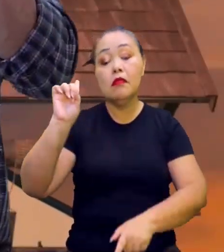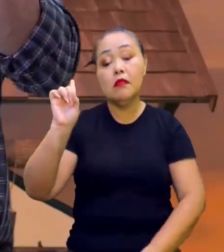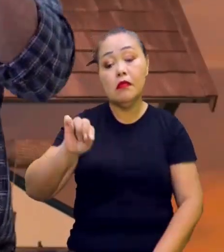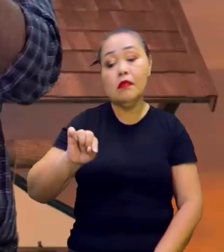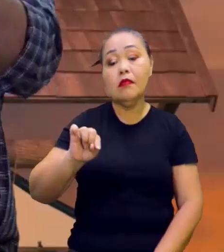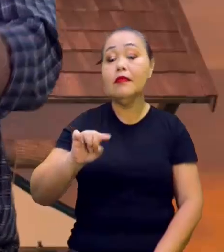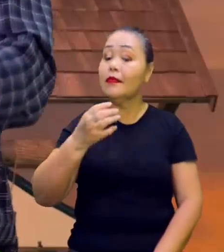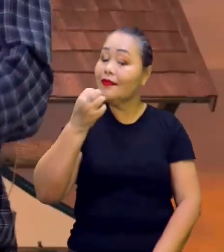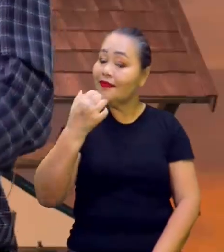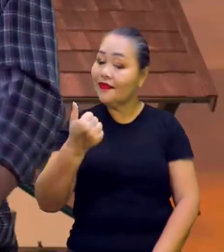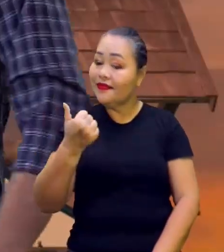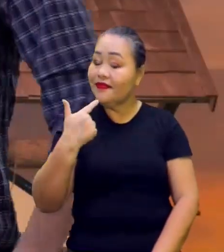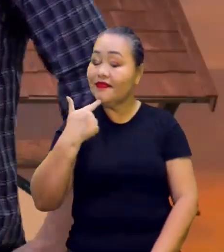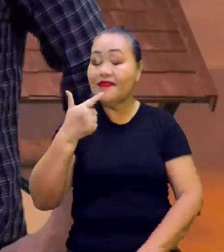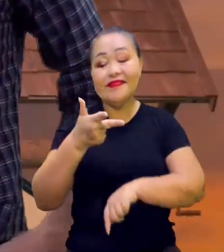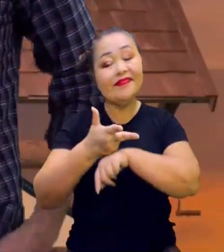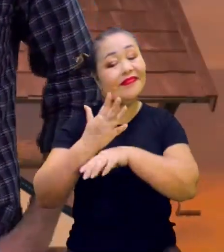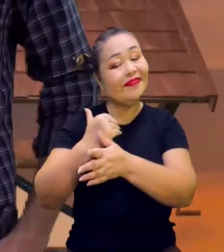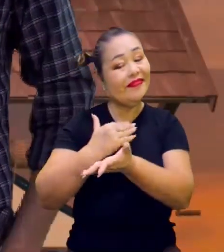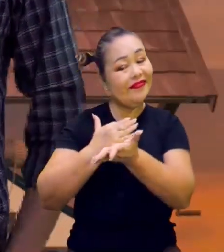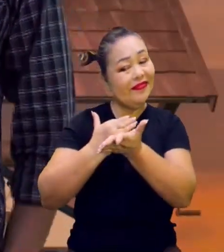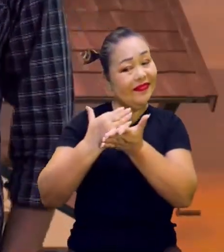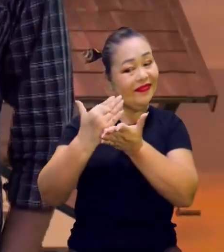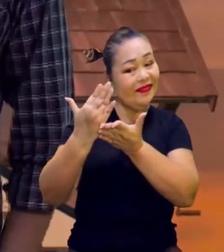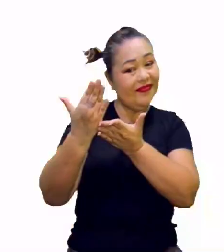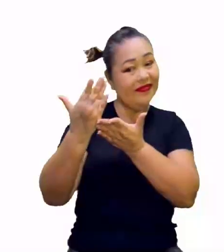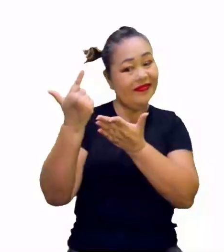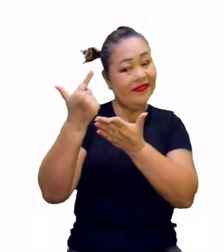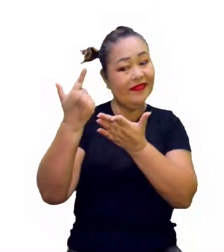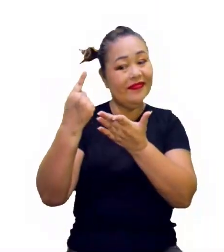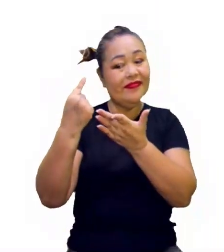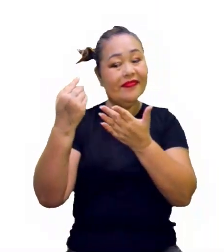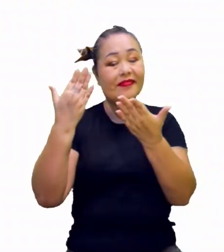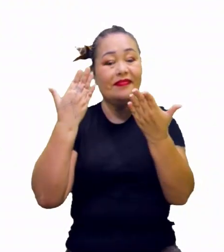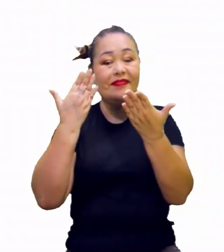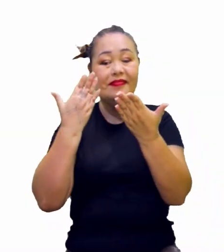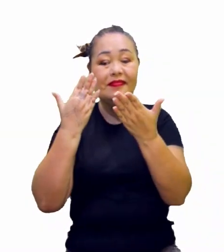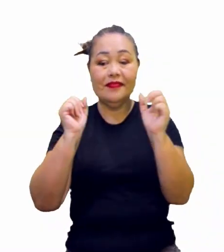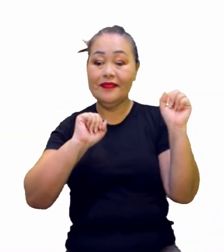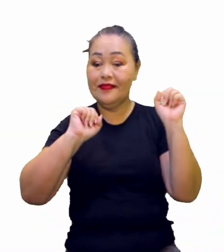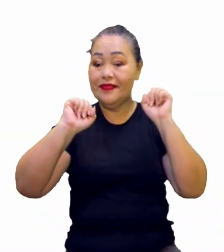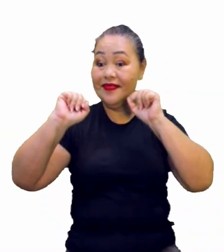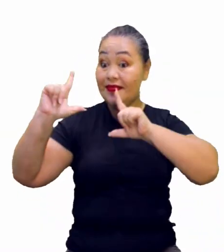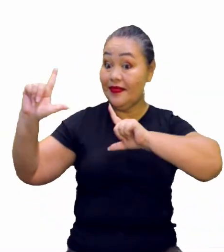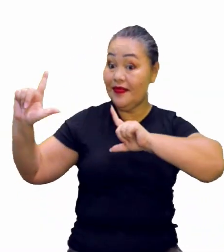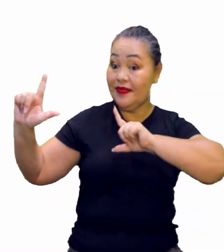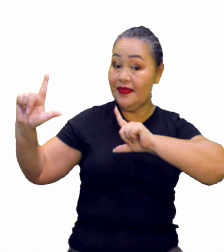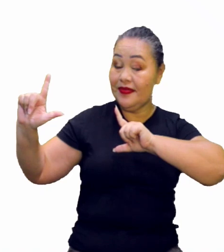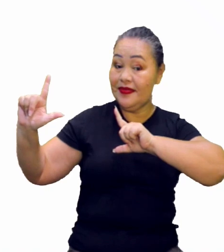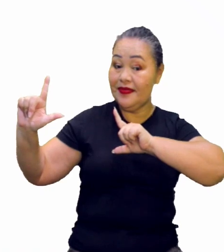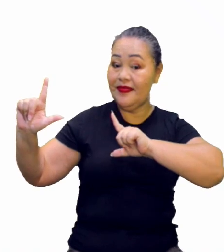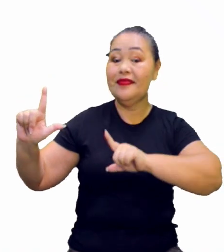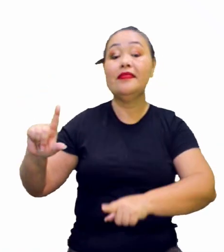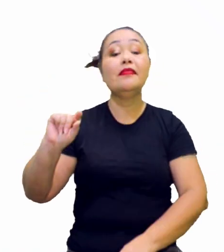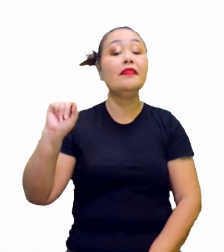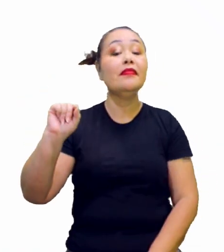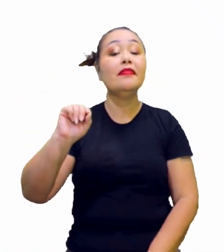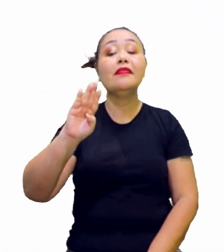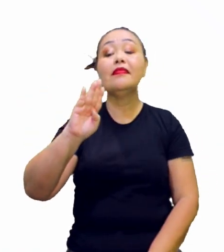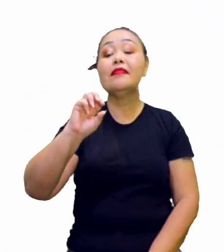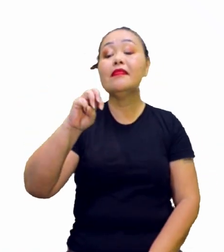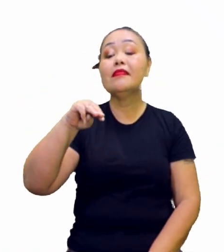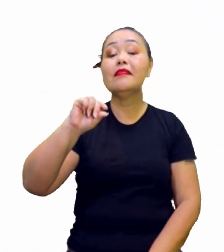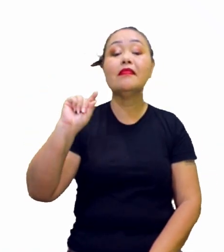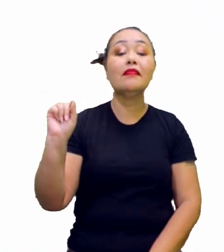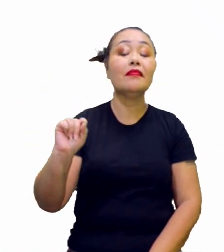meu diretor, vamos começar. Vamos ver lá no nosso primeiro slide. O bioma. O que